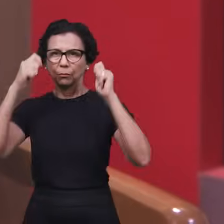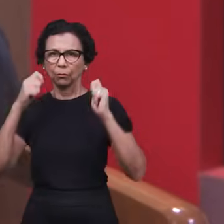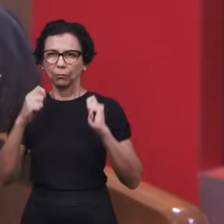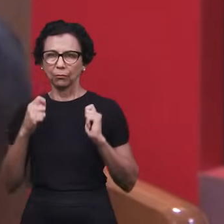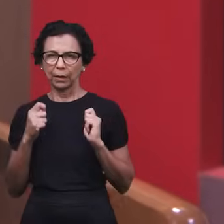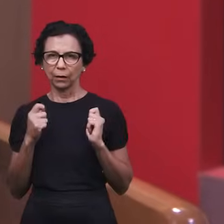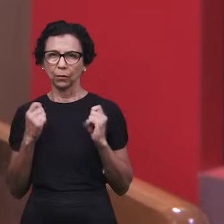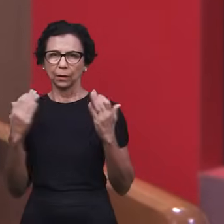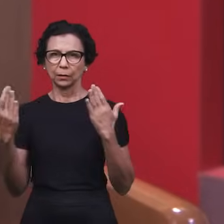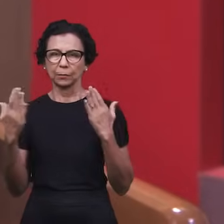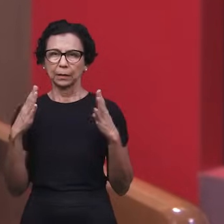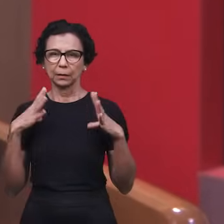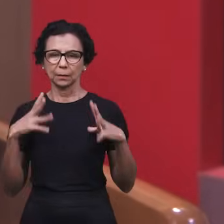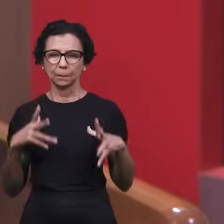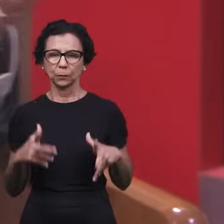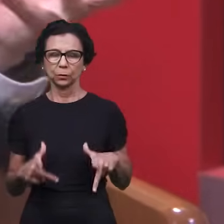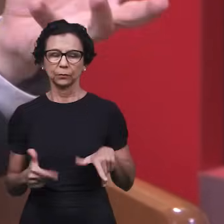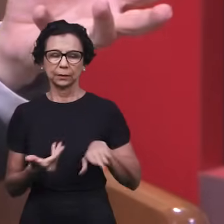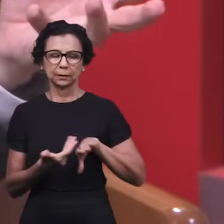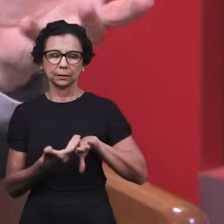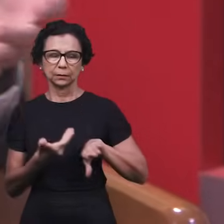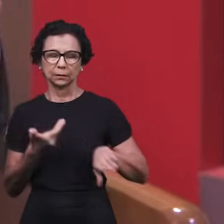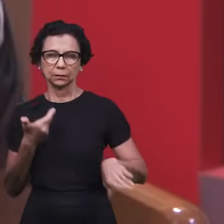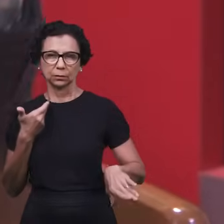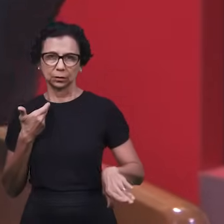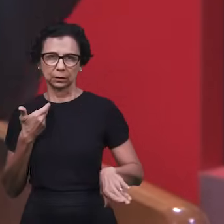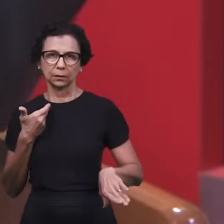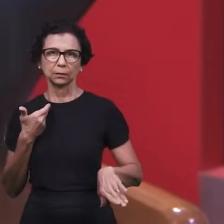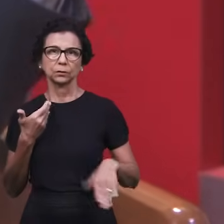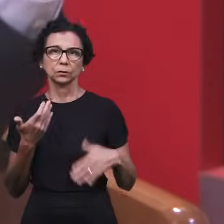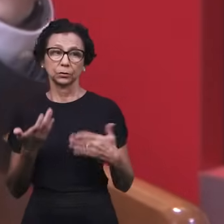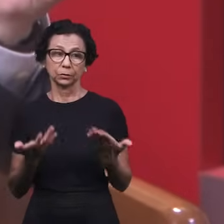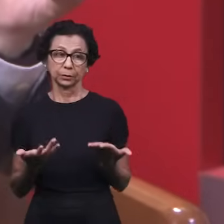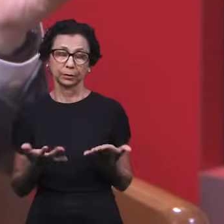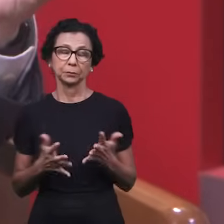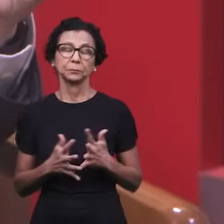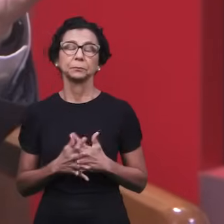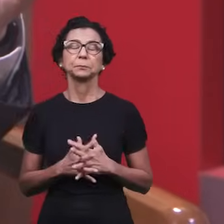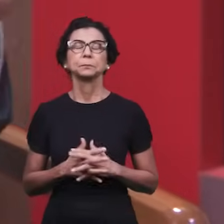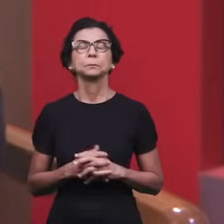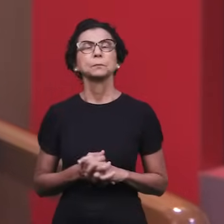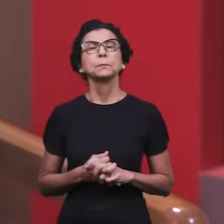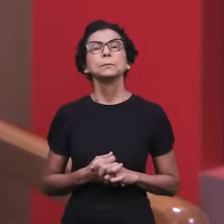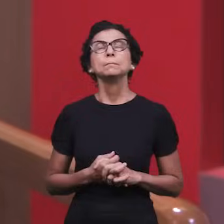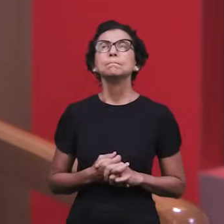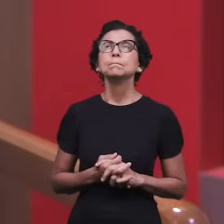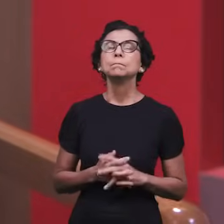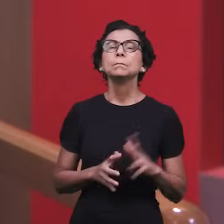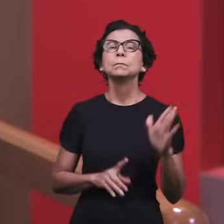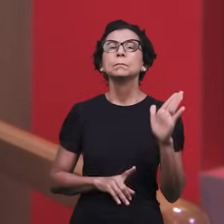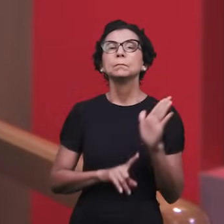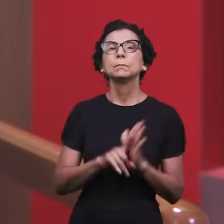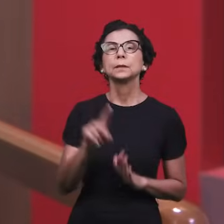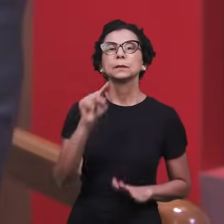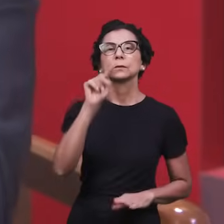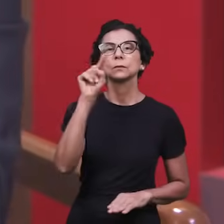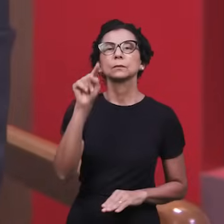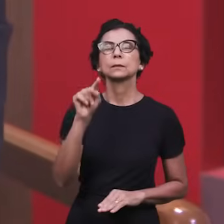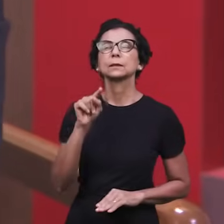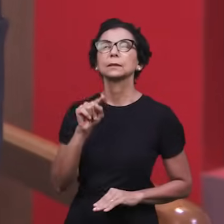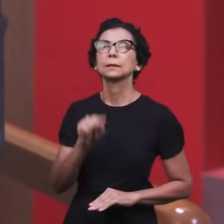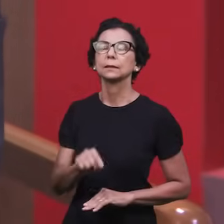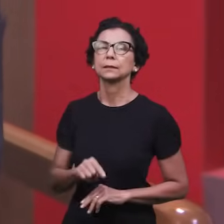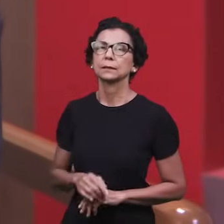encontrar com o seu Senhor, com o noivo? Quem está qualificado para esse encontro? Você não